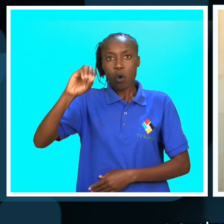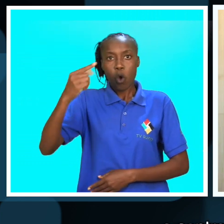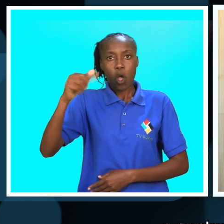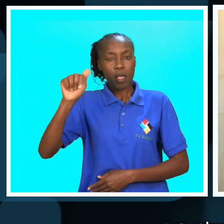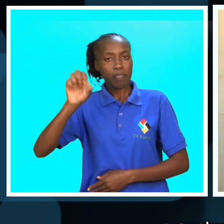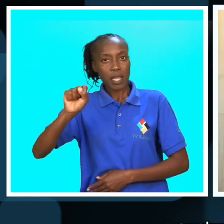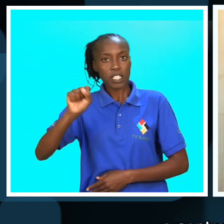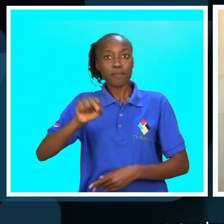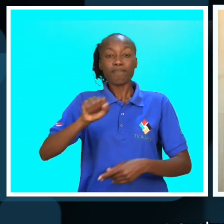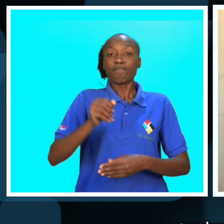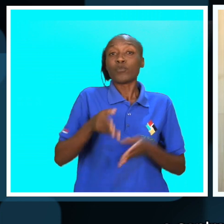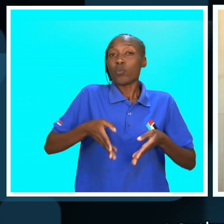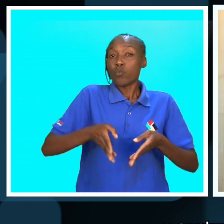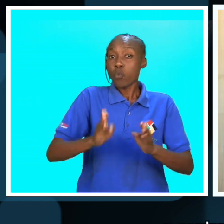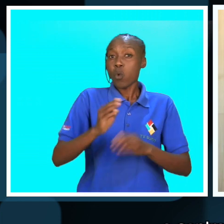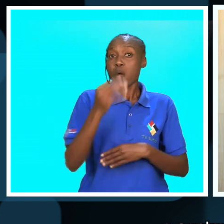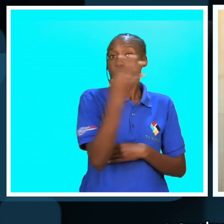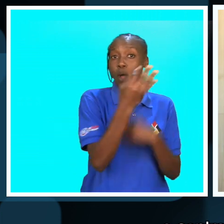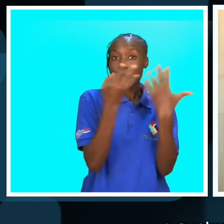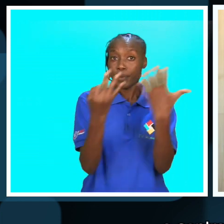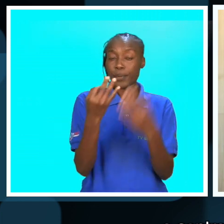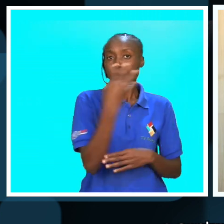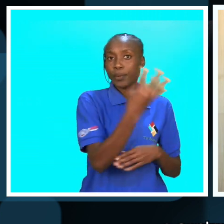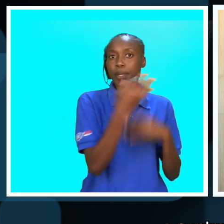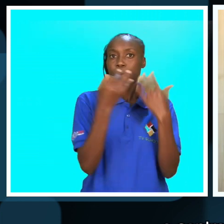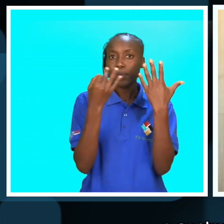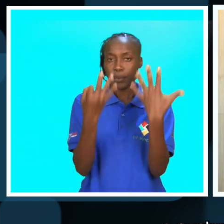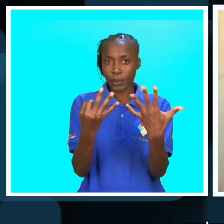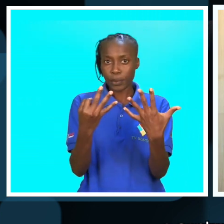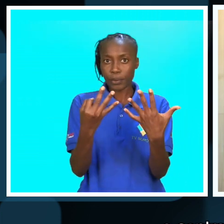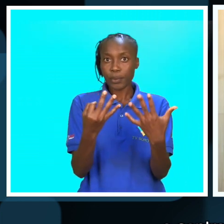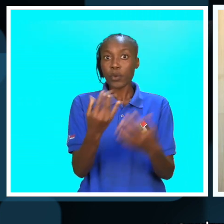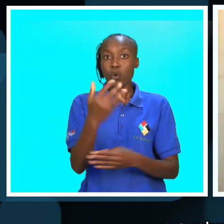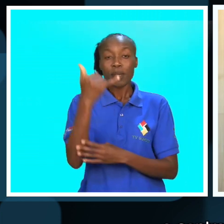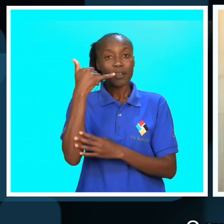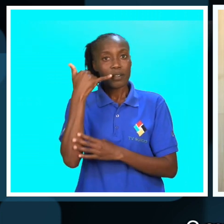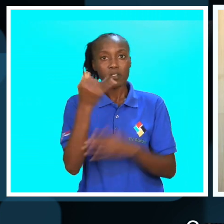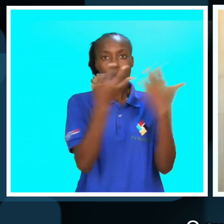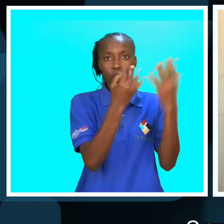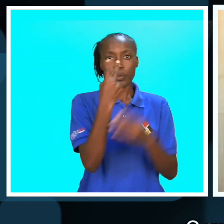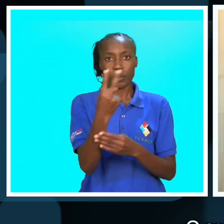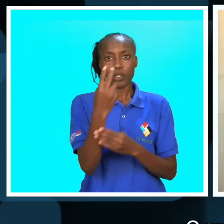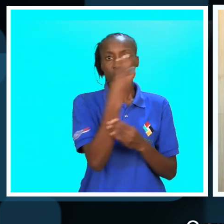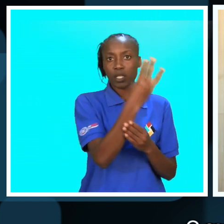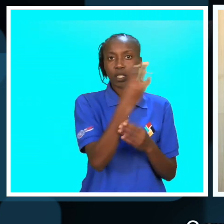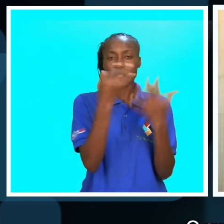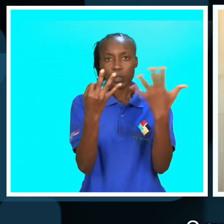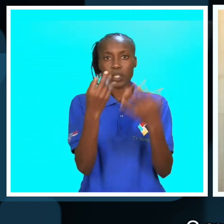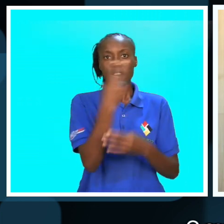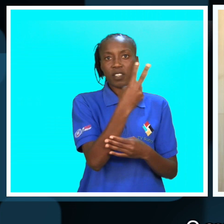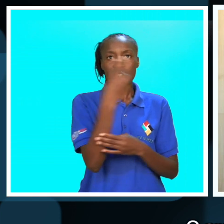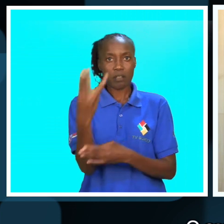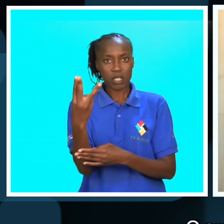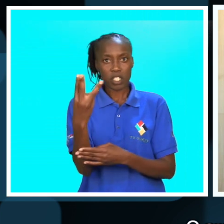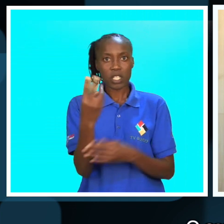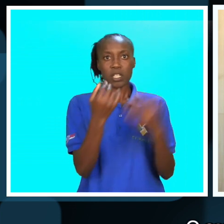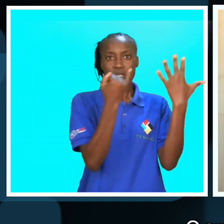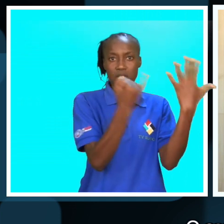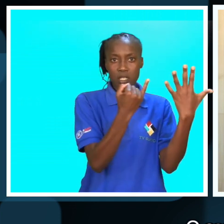estamos num bairro das Maotas, na rua 4848, não é? O contacto é o 822